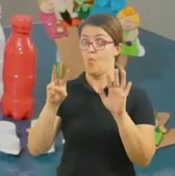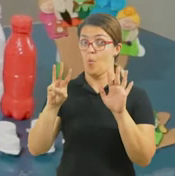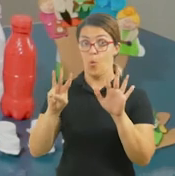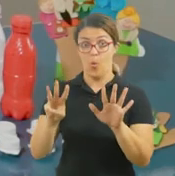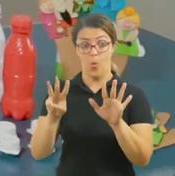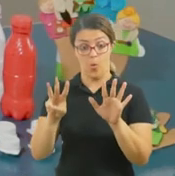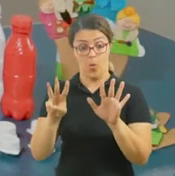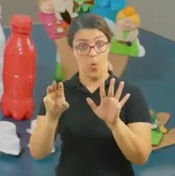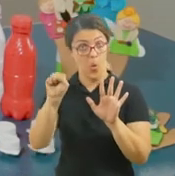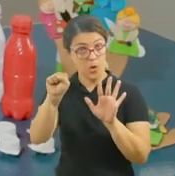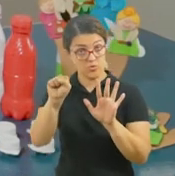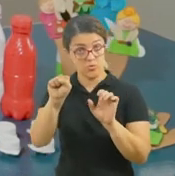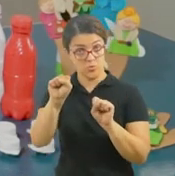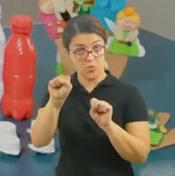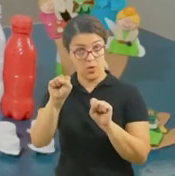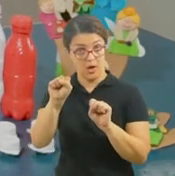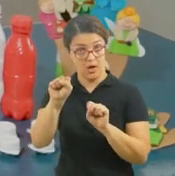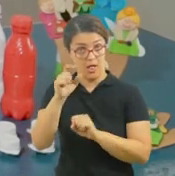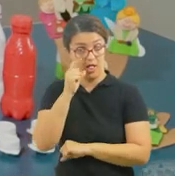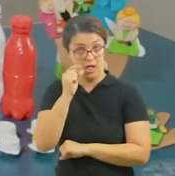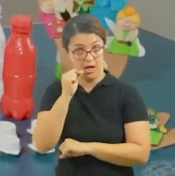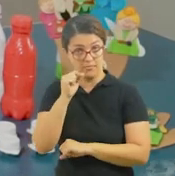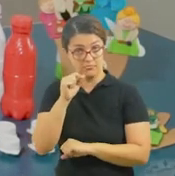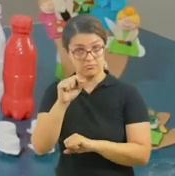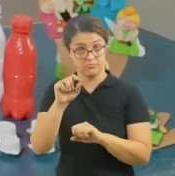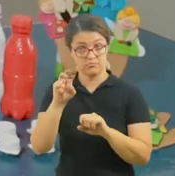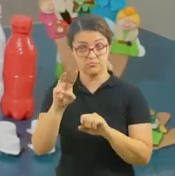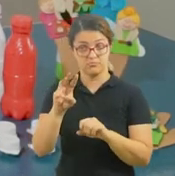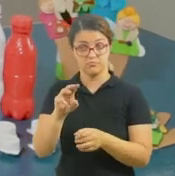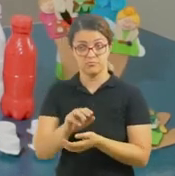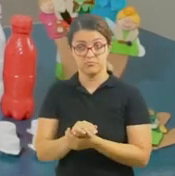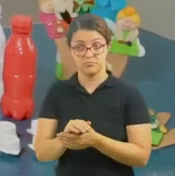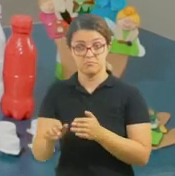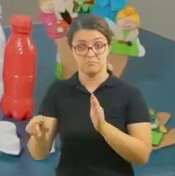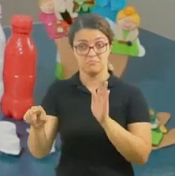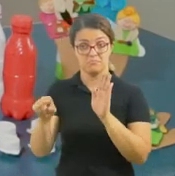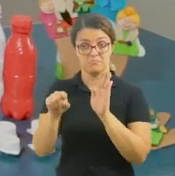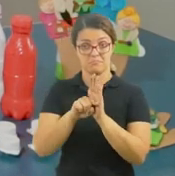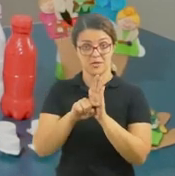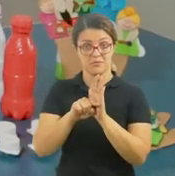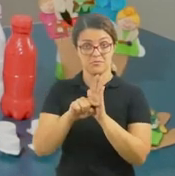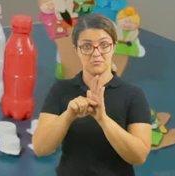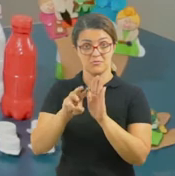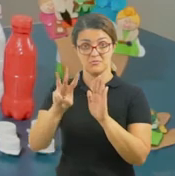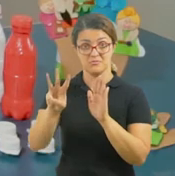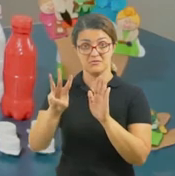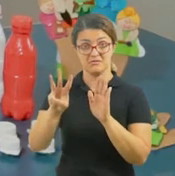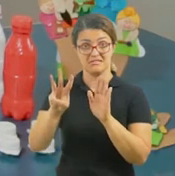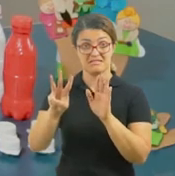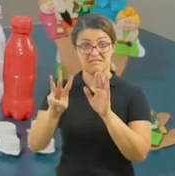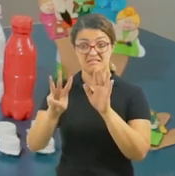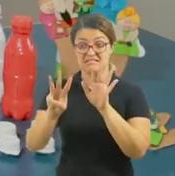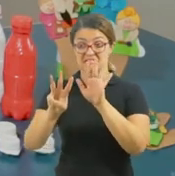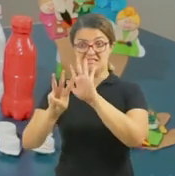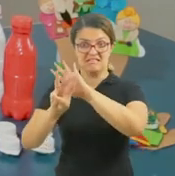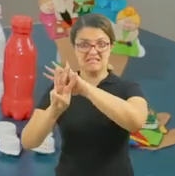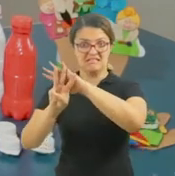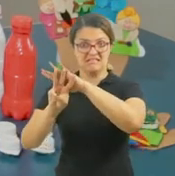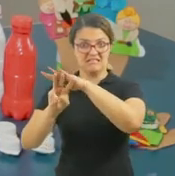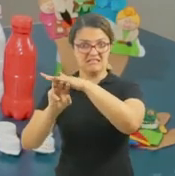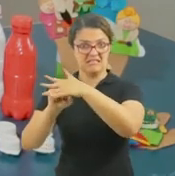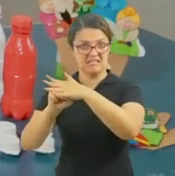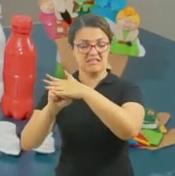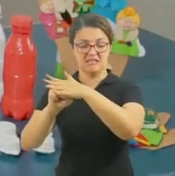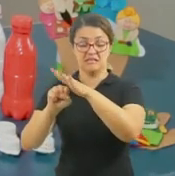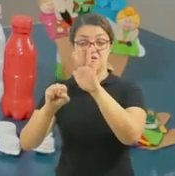lápis, menos 58 menos 23, 8 menos 3... Então, você vai tirar. Então, se aqui